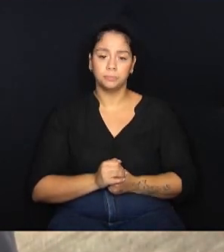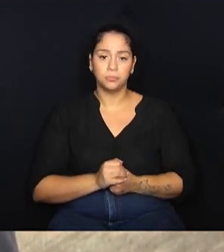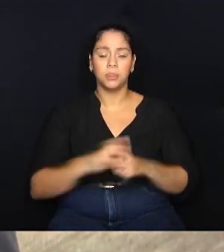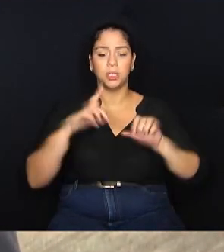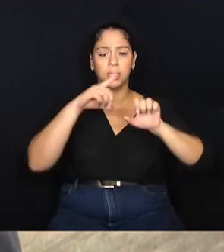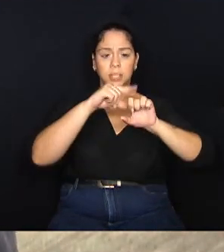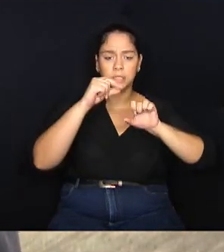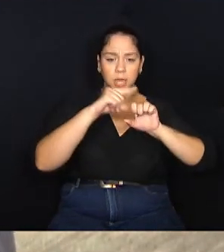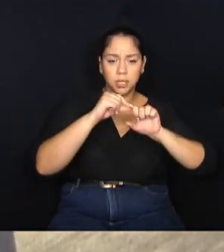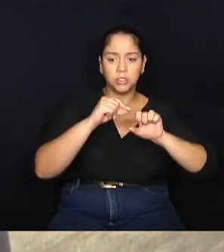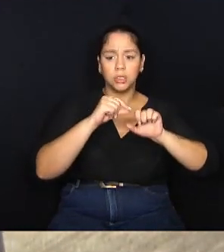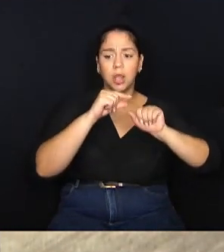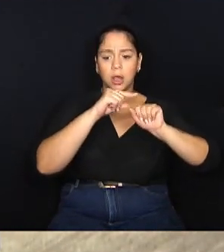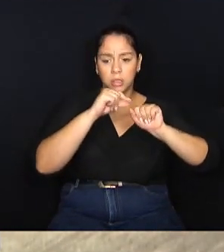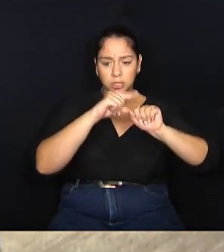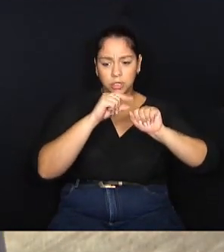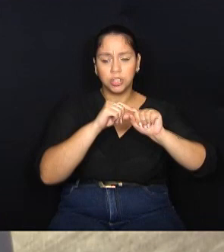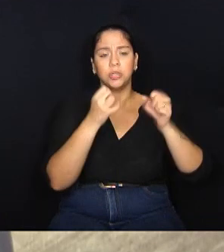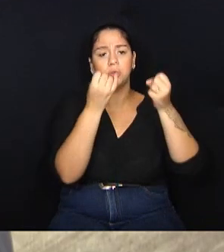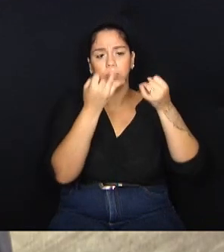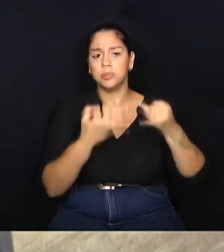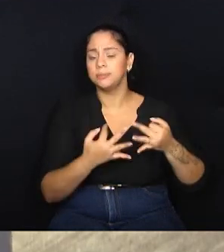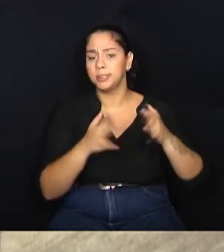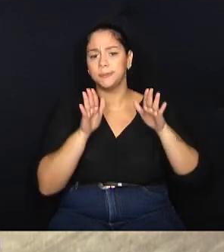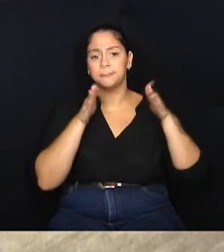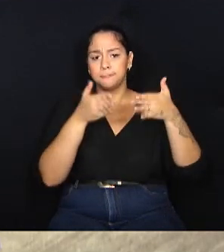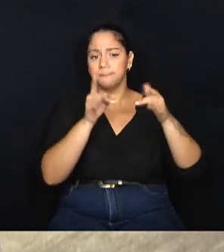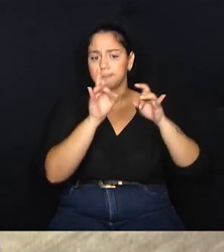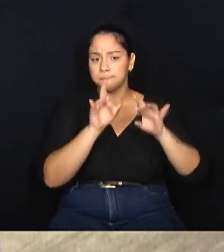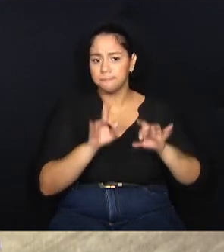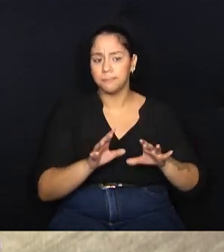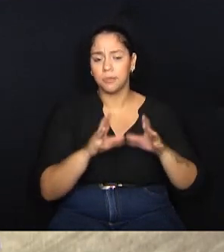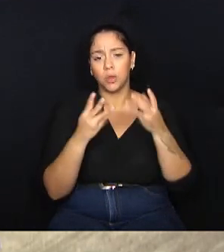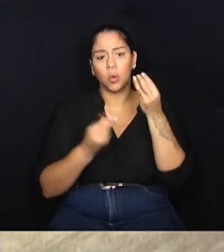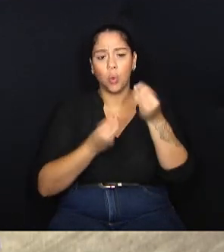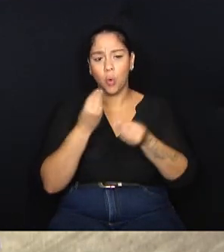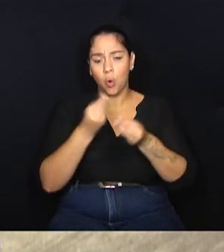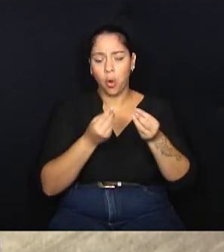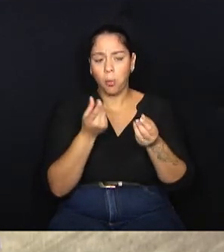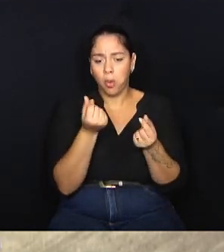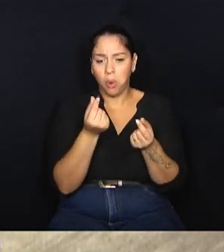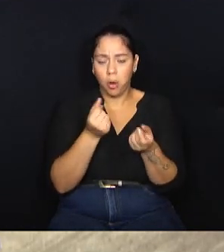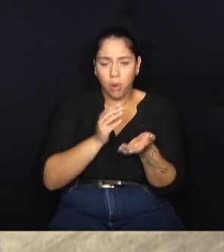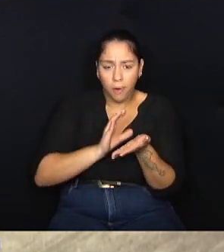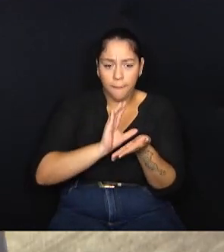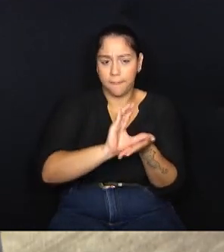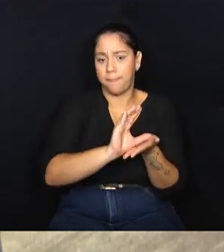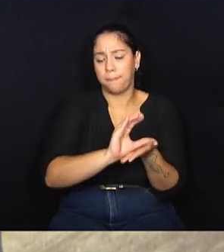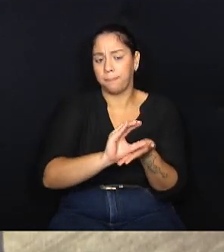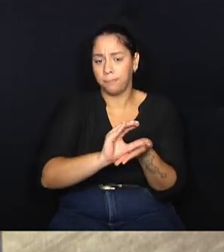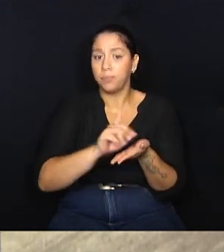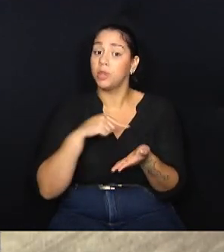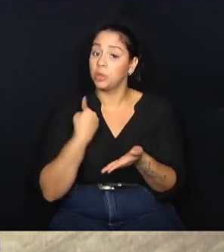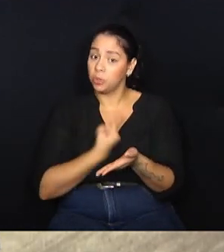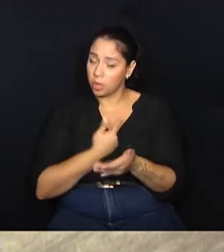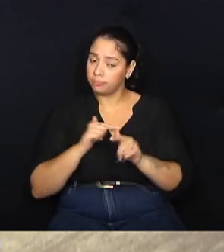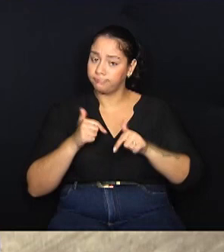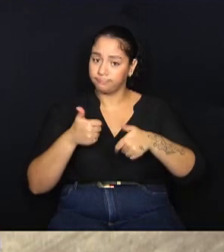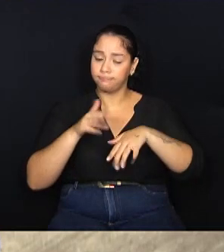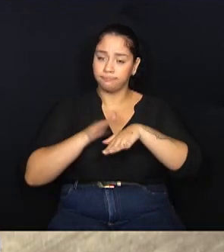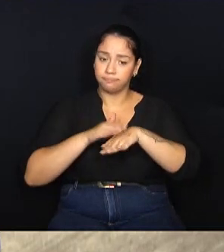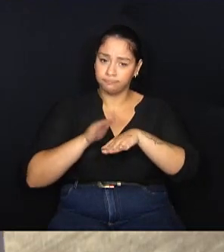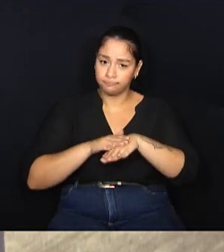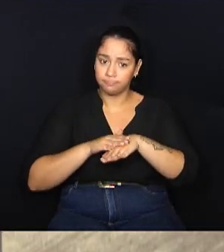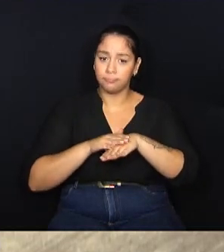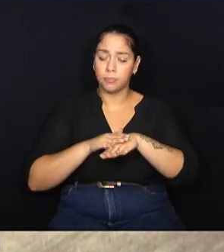justamente das possibilidades de financiamento através desse fundo. Nós fizemos no ano passado